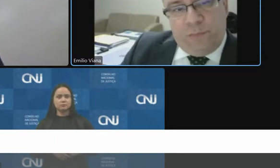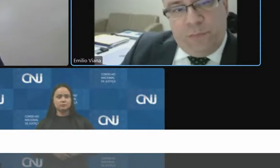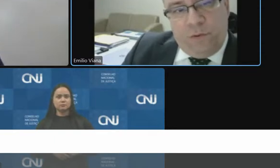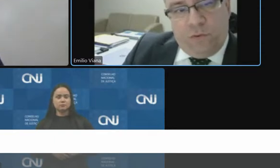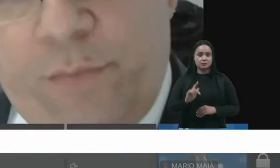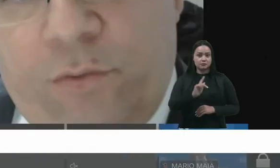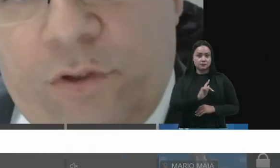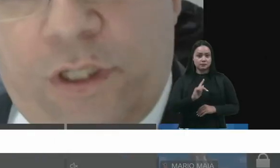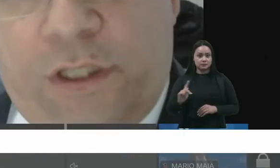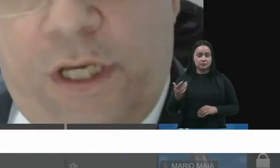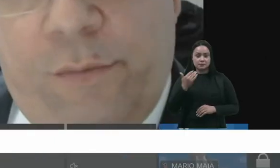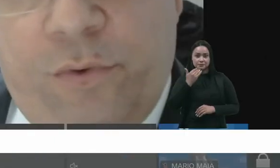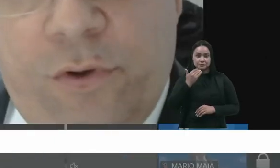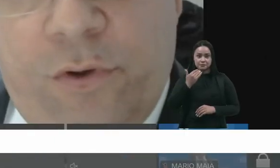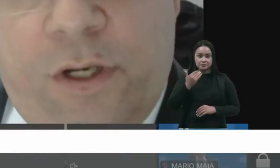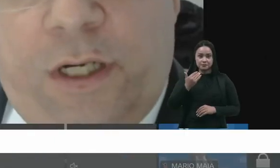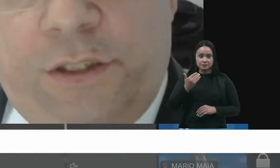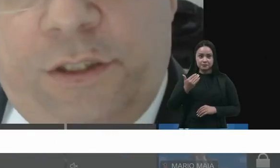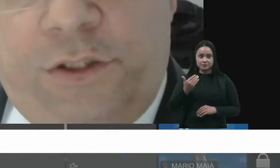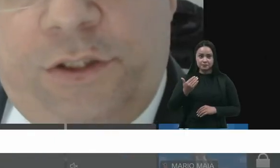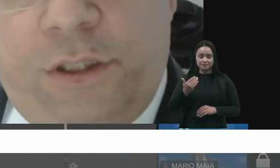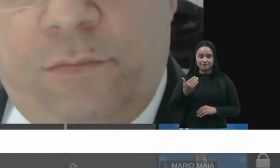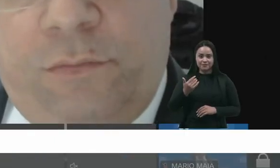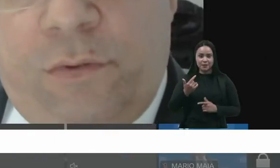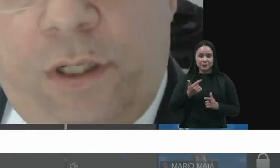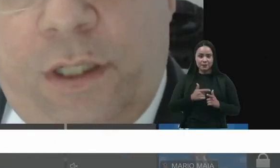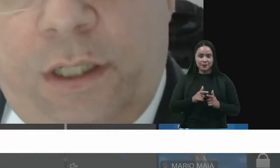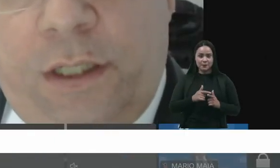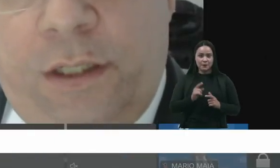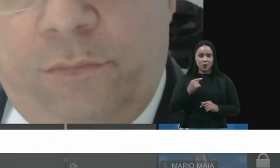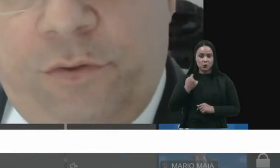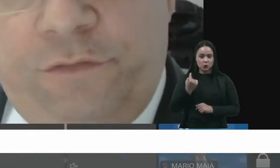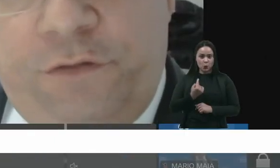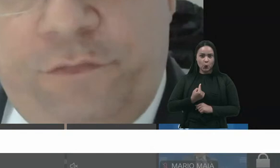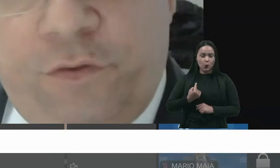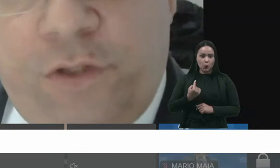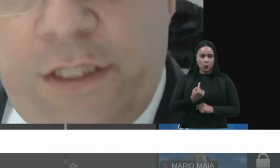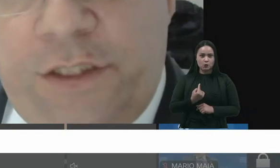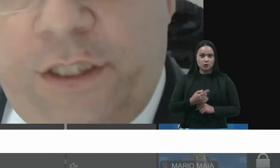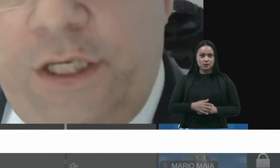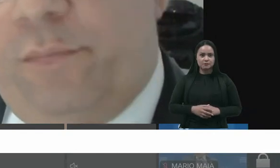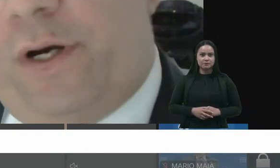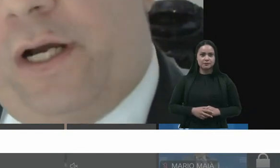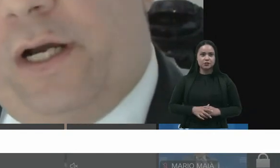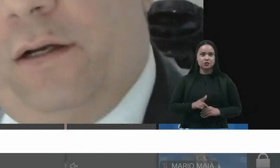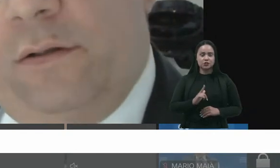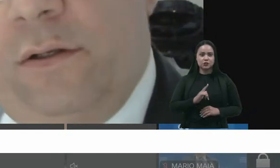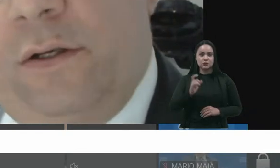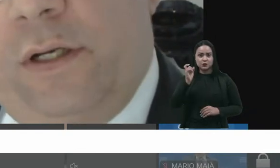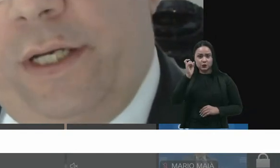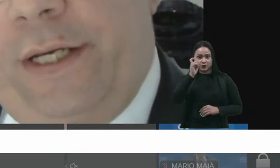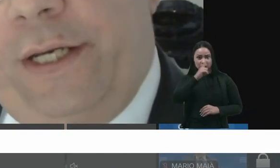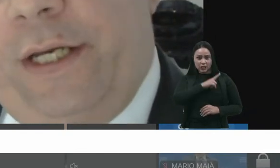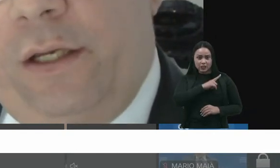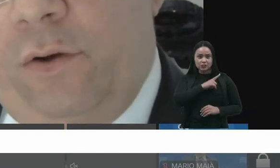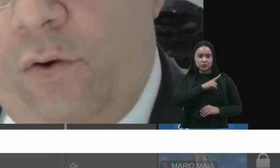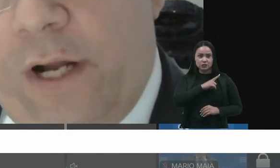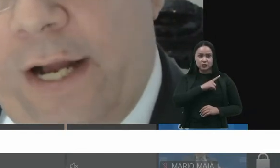Senhora presidente, eu peço desculpas pelo contratempo. A gente não. Eu tive dificuldade aqui